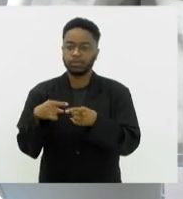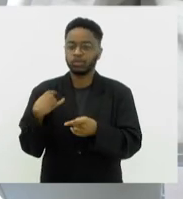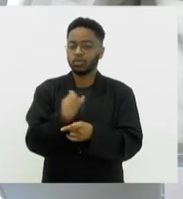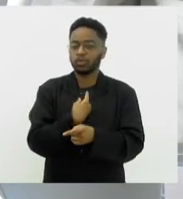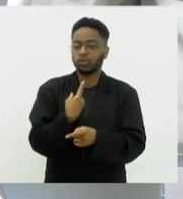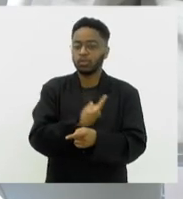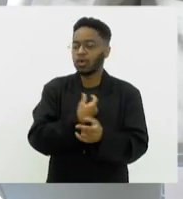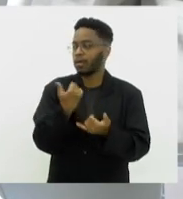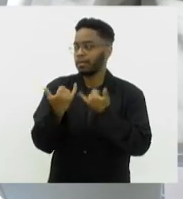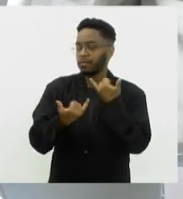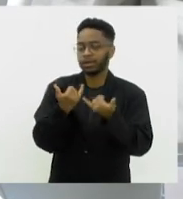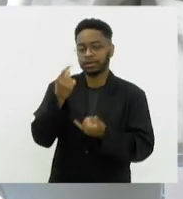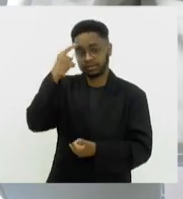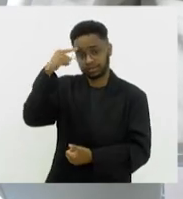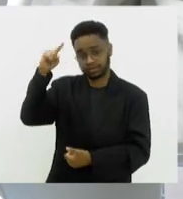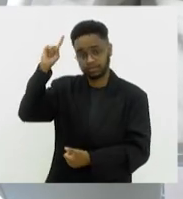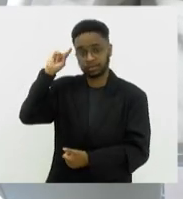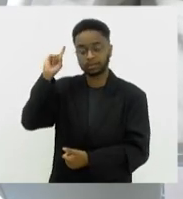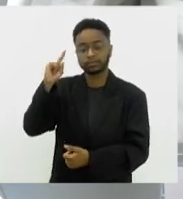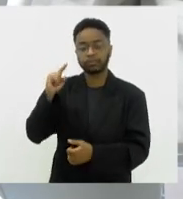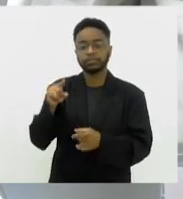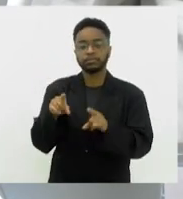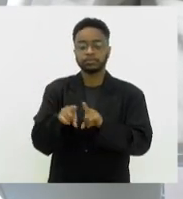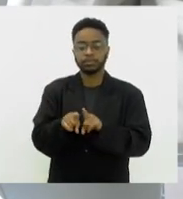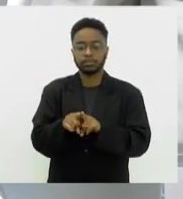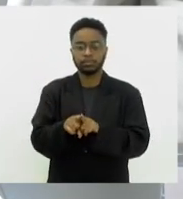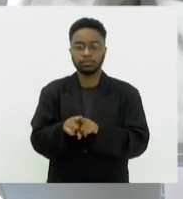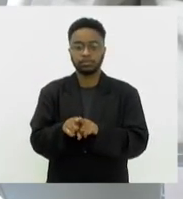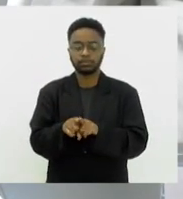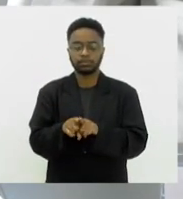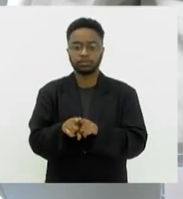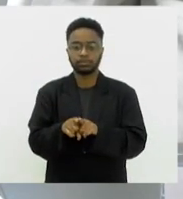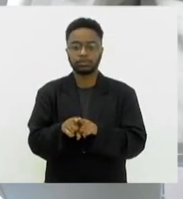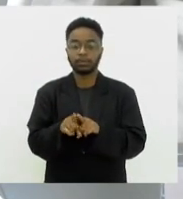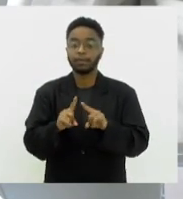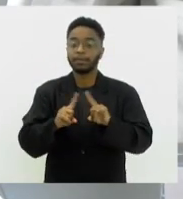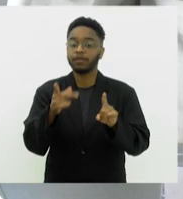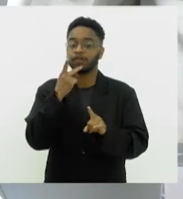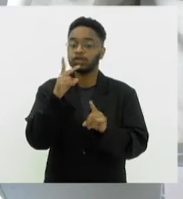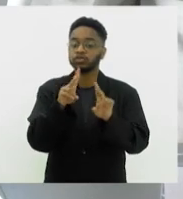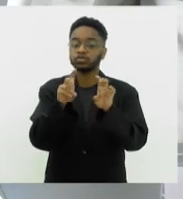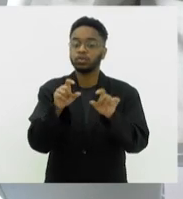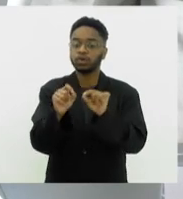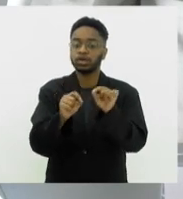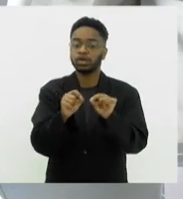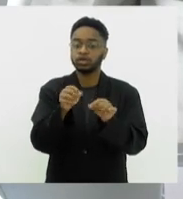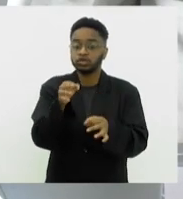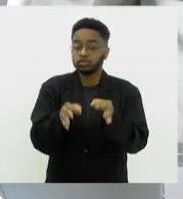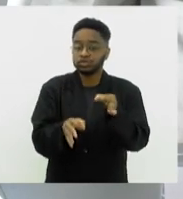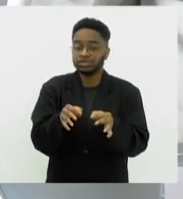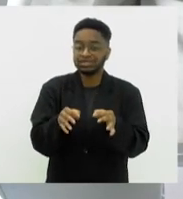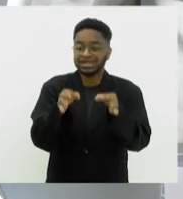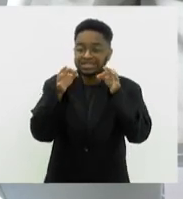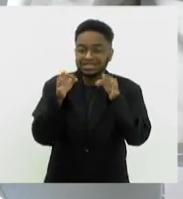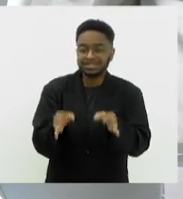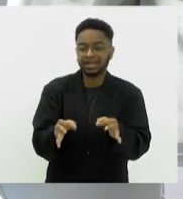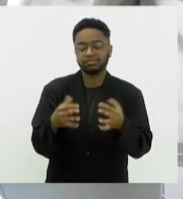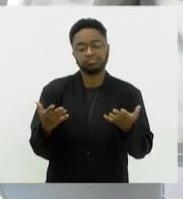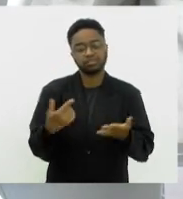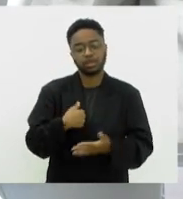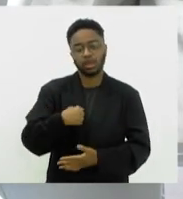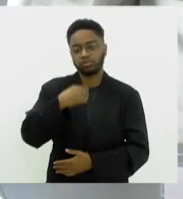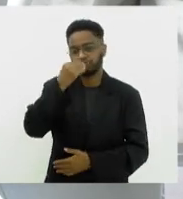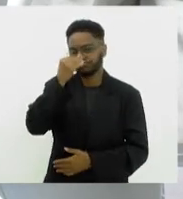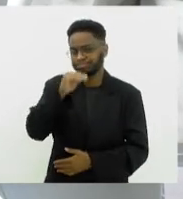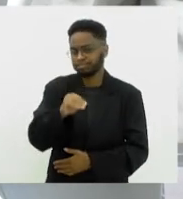na no no último na última sessão mas se trata de Justiça com justeza e disso eu não abrirei